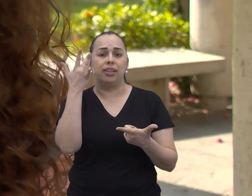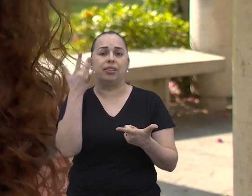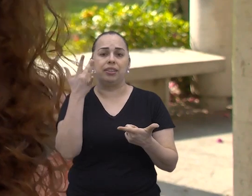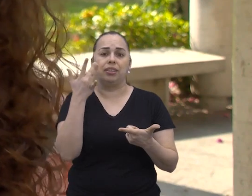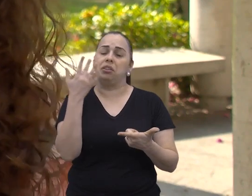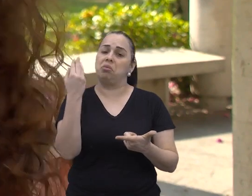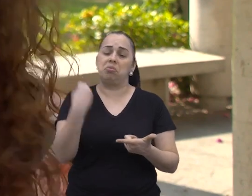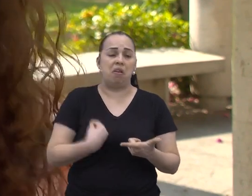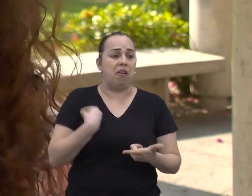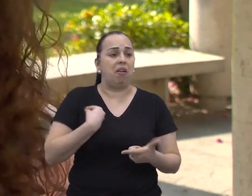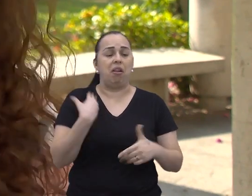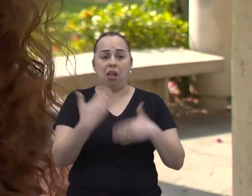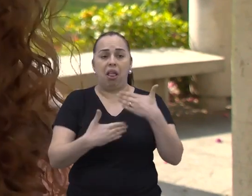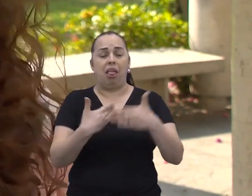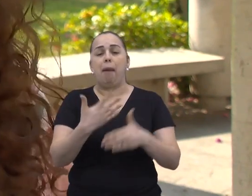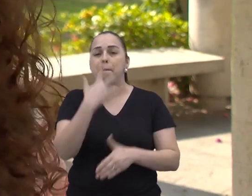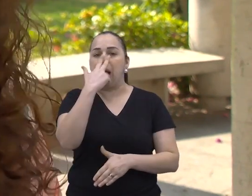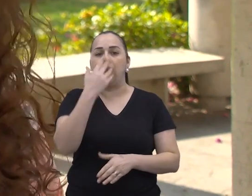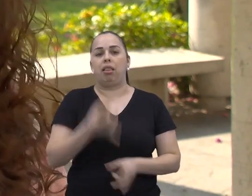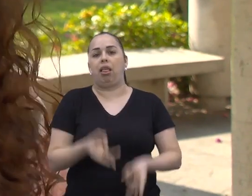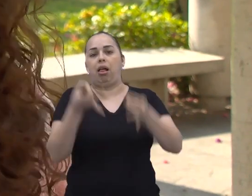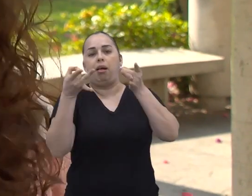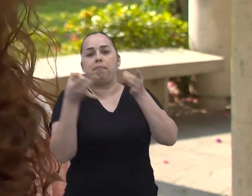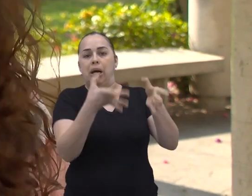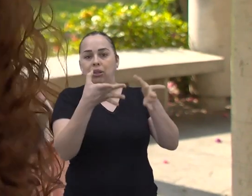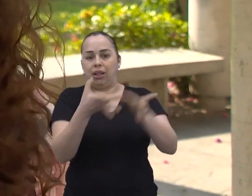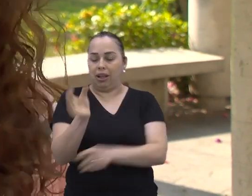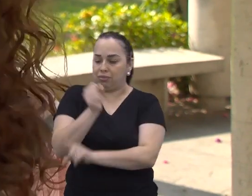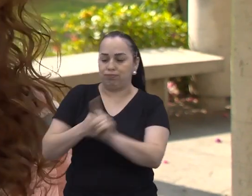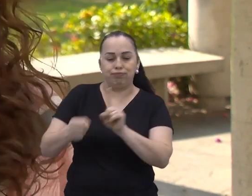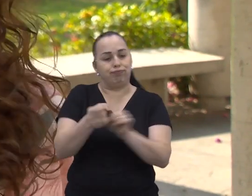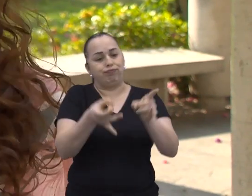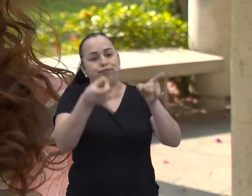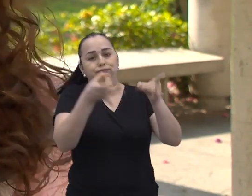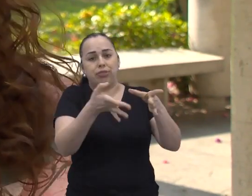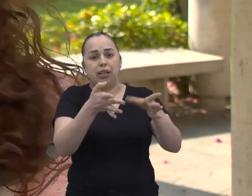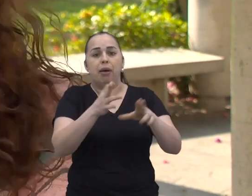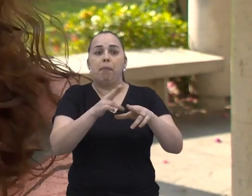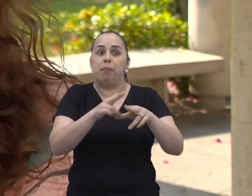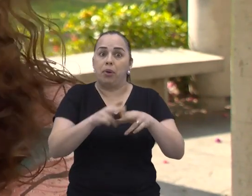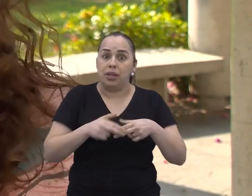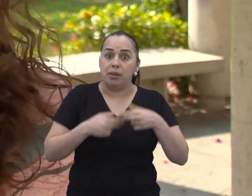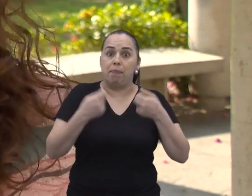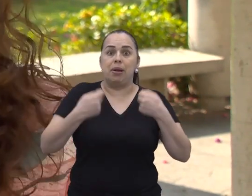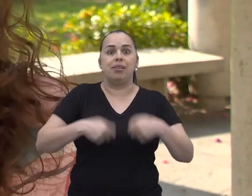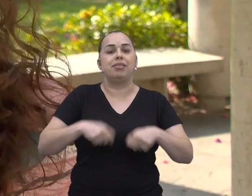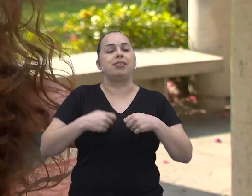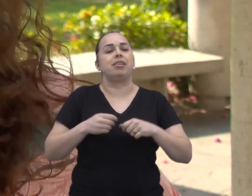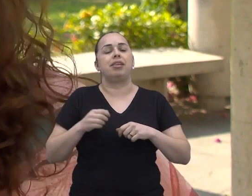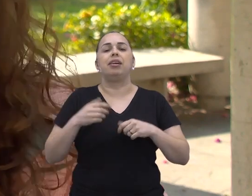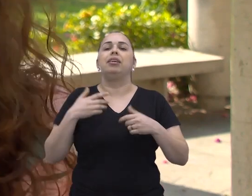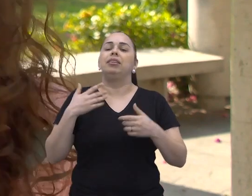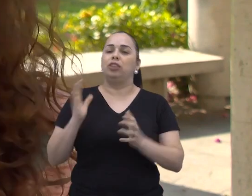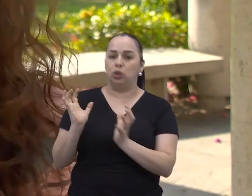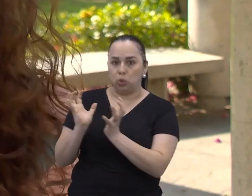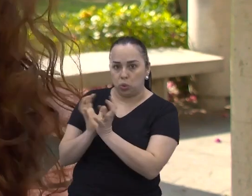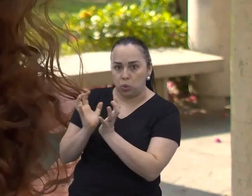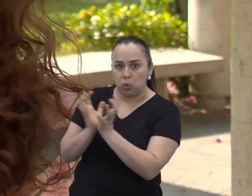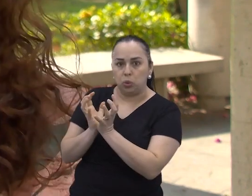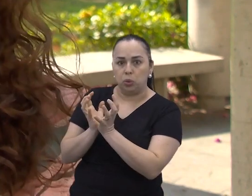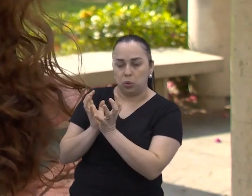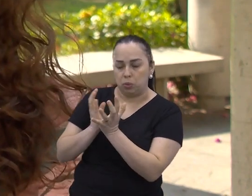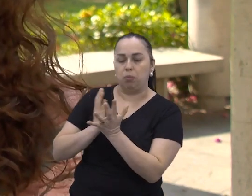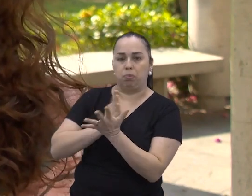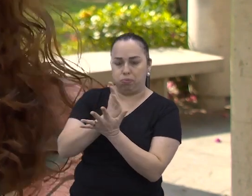estão vivendo realmente à margem, né? À margem da sociedade. E aí é preciso de um trabalho muito conjunto,